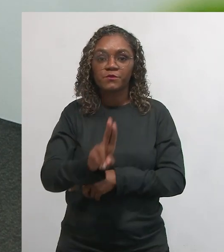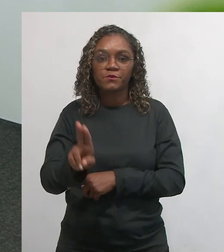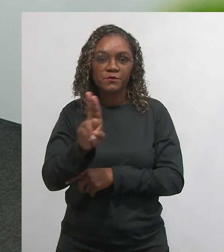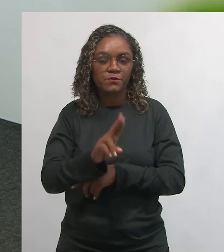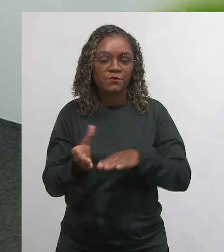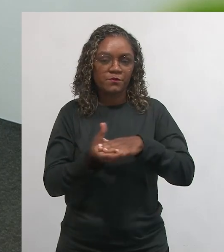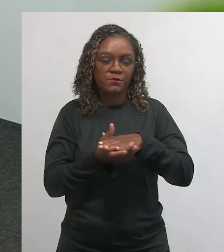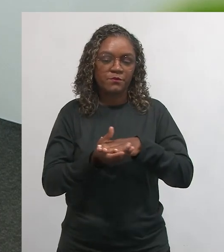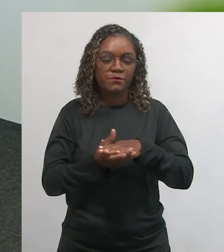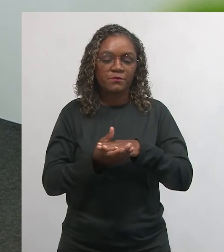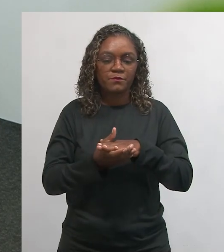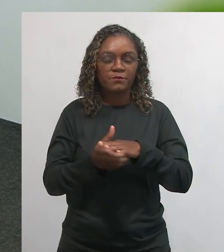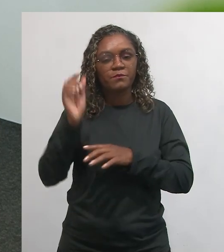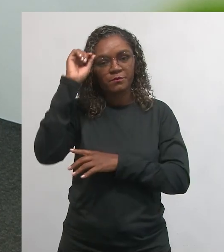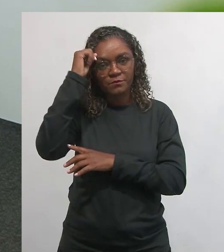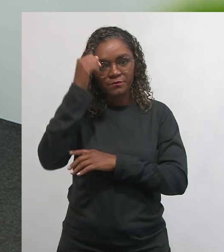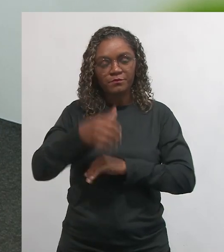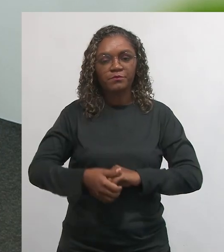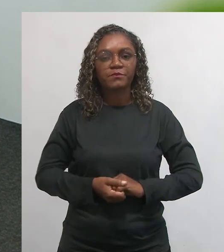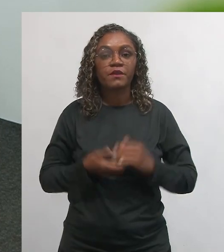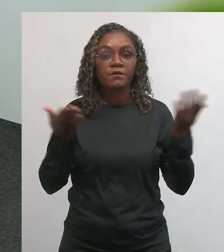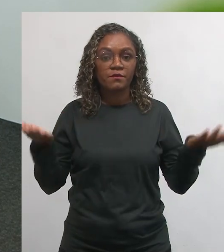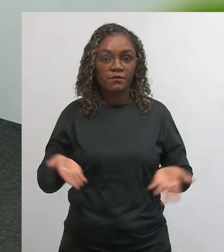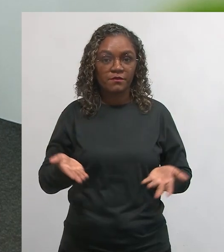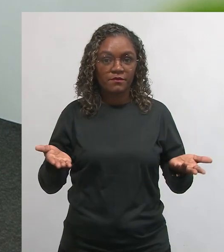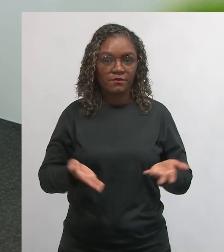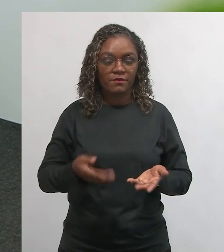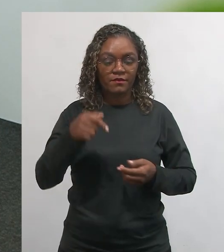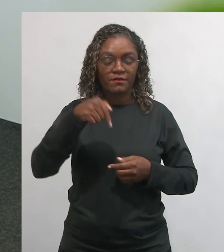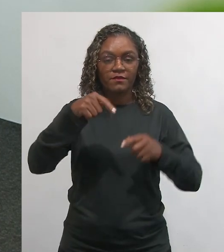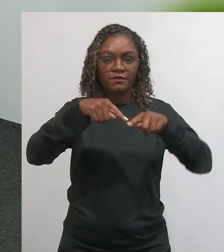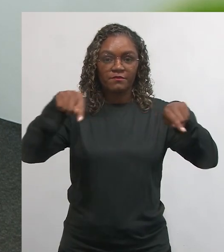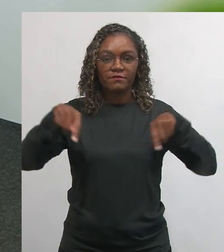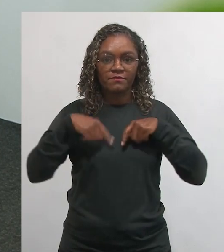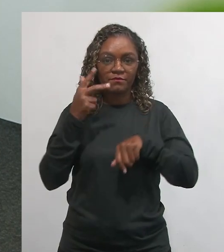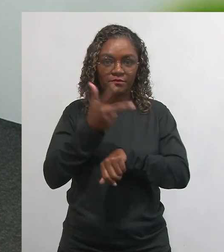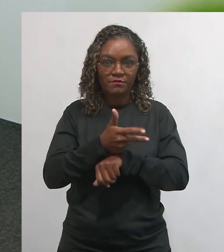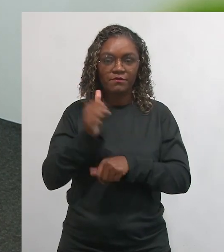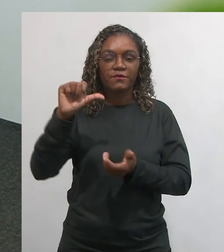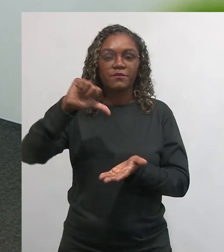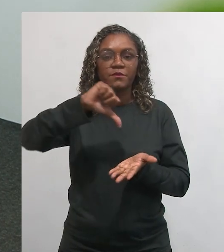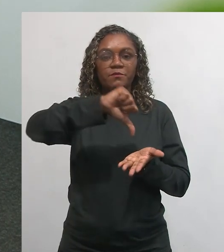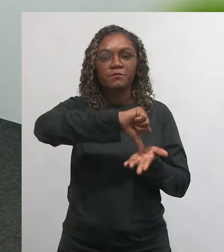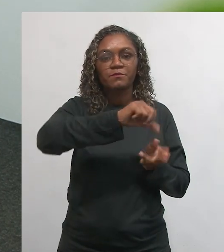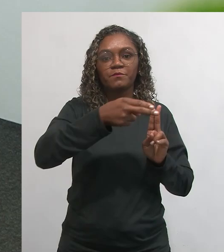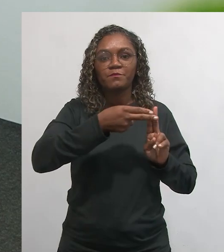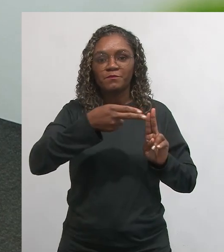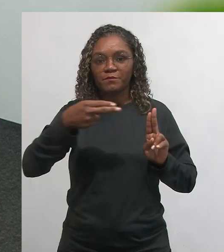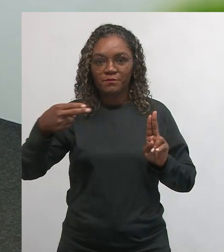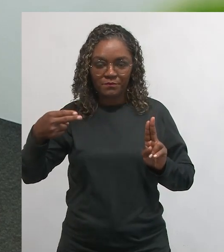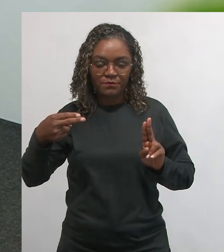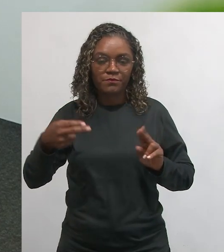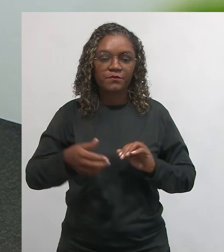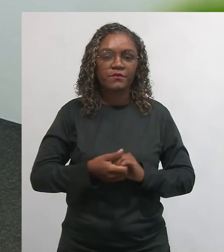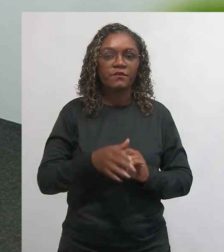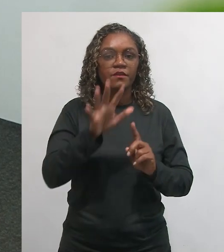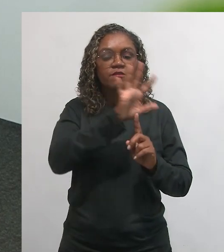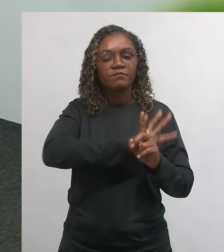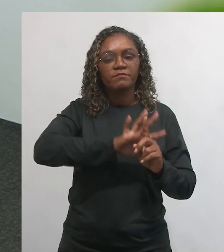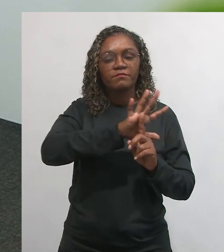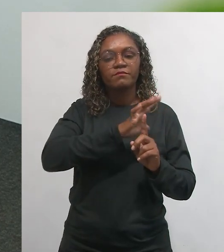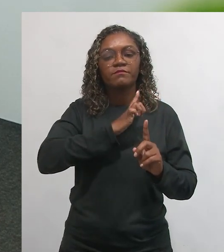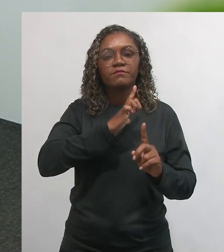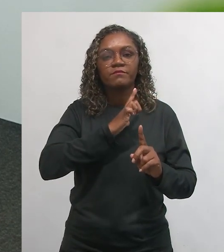utilizando um sapato preto. Neste momento eu estou no estúdio de gravação do IFRO Zona Norte, tendo no fundo